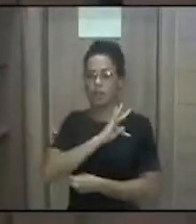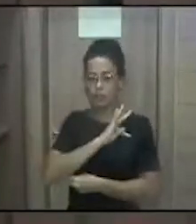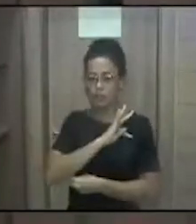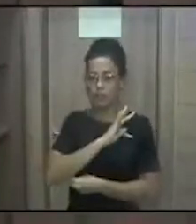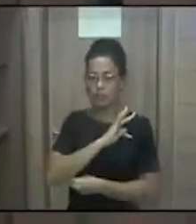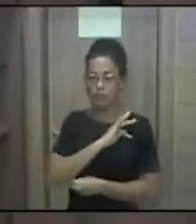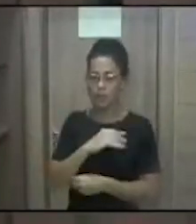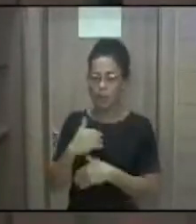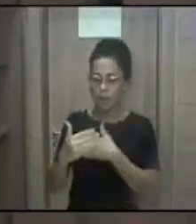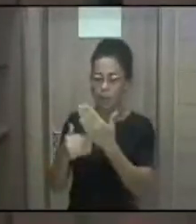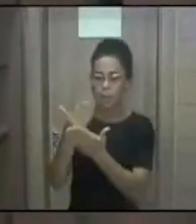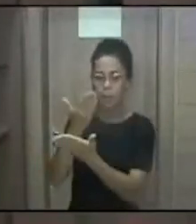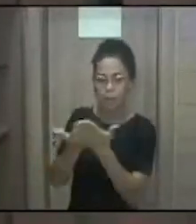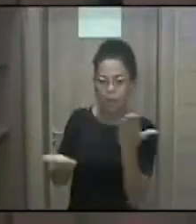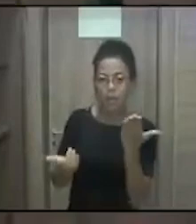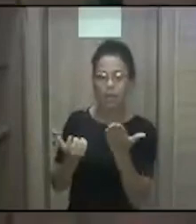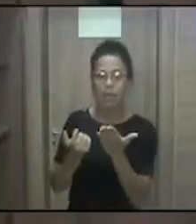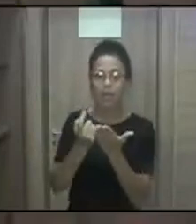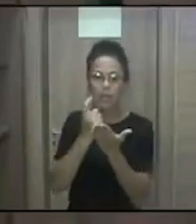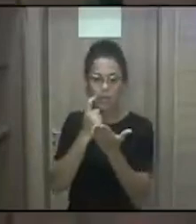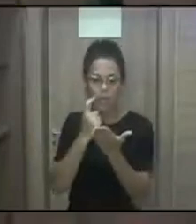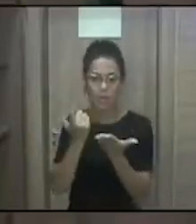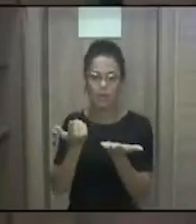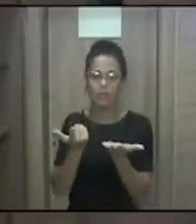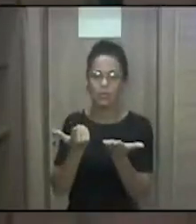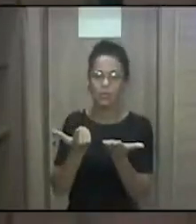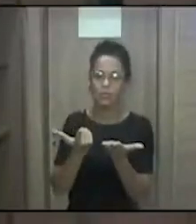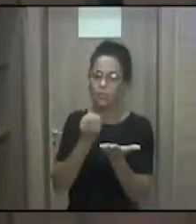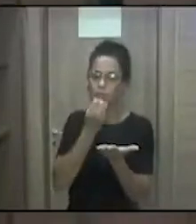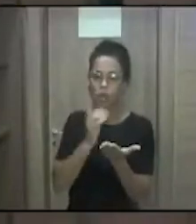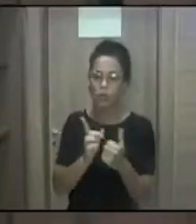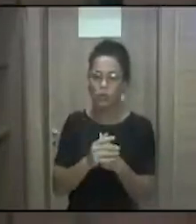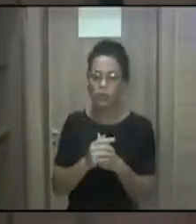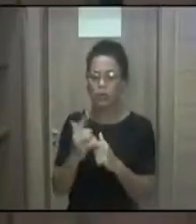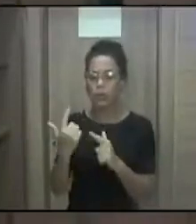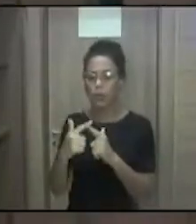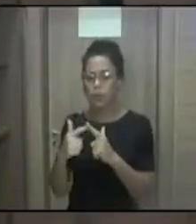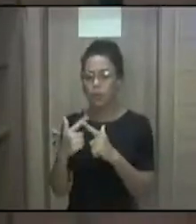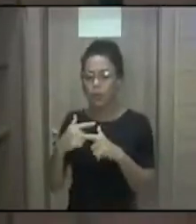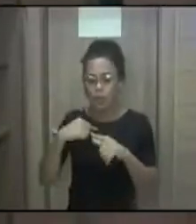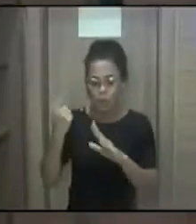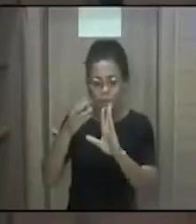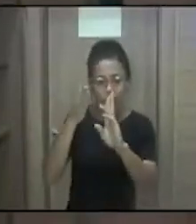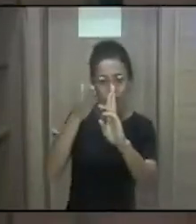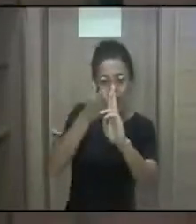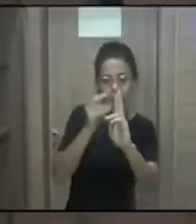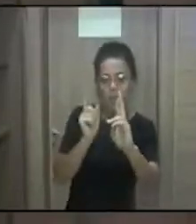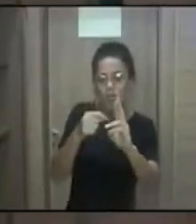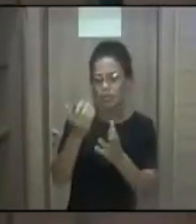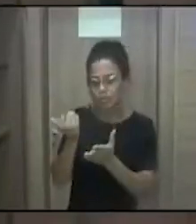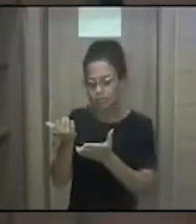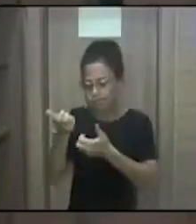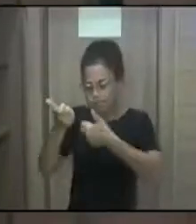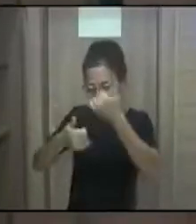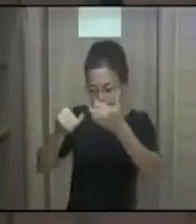perda dental. É uma pergunta que a gente se faz, né? Porque nosso referencial teórico é muito baseado na ideia de que